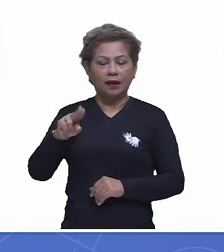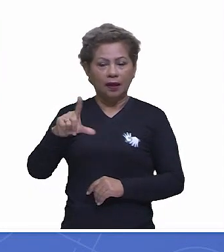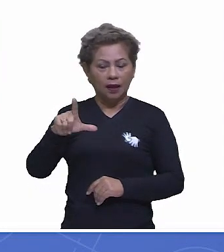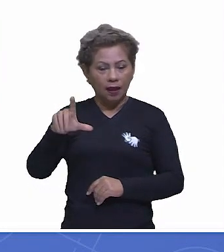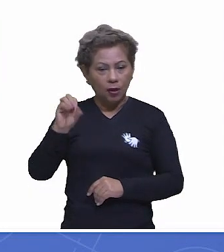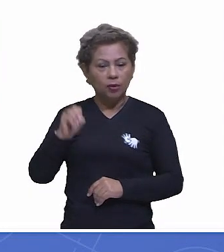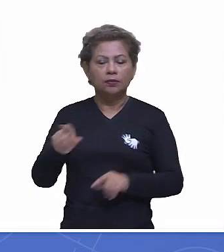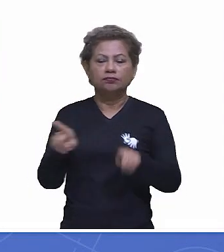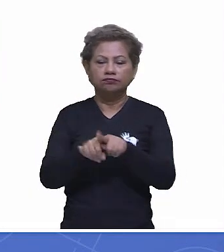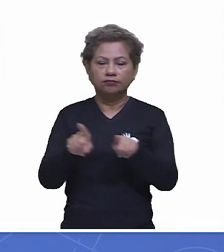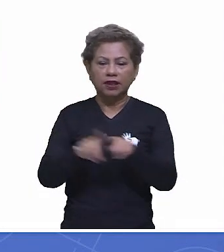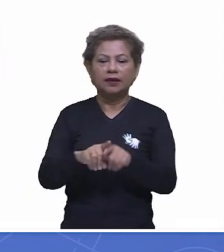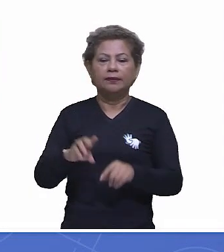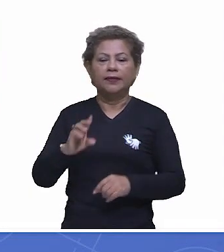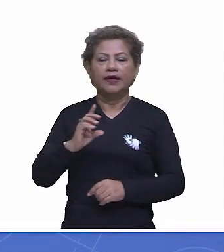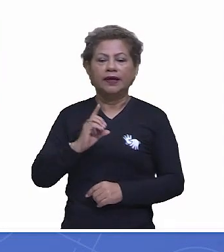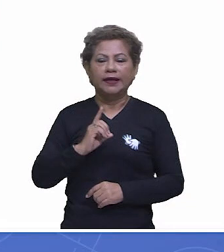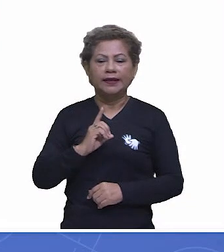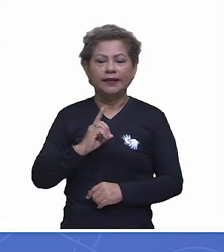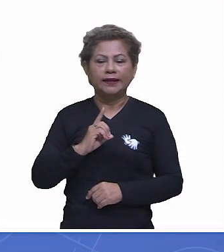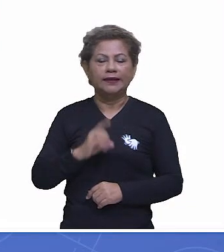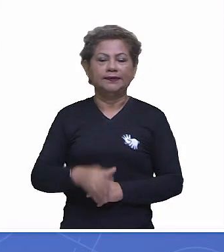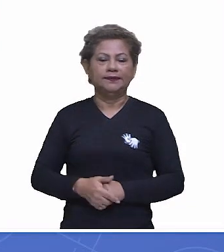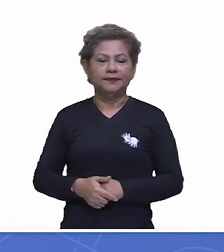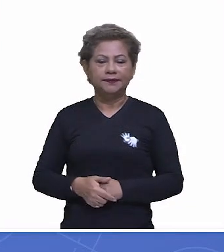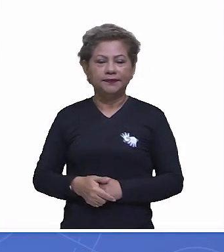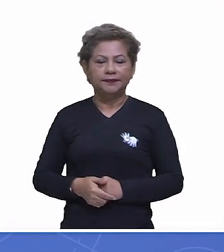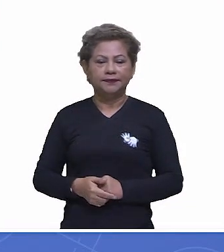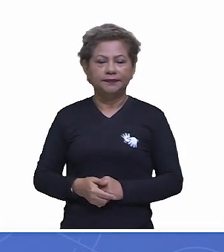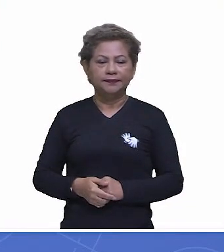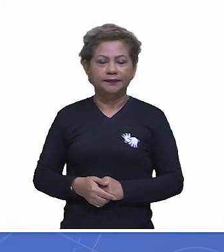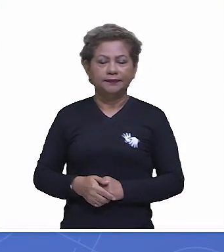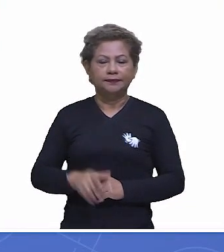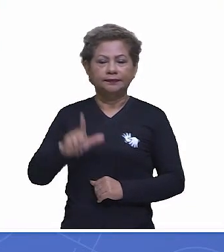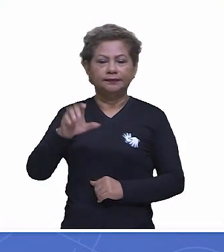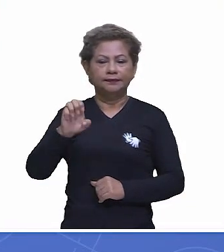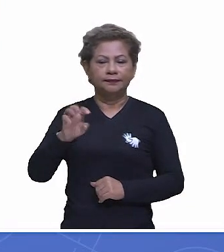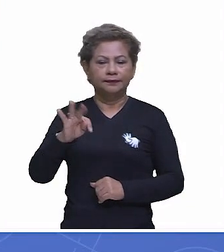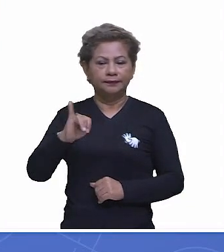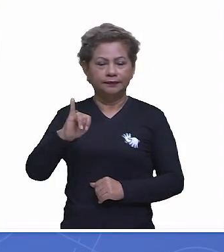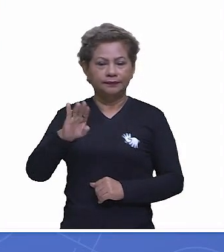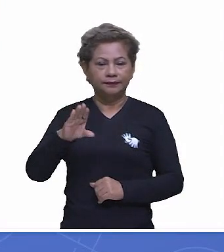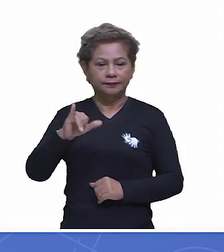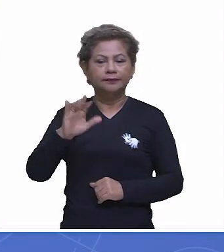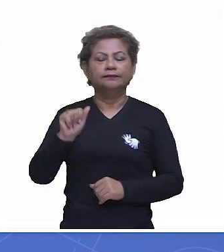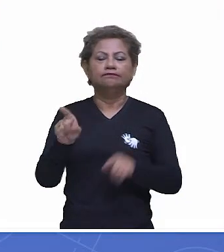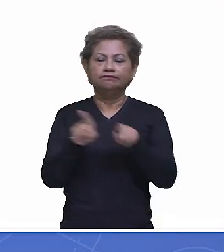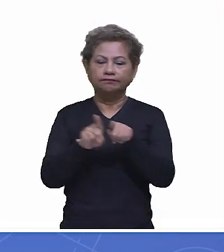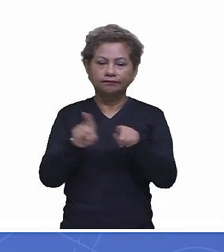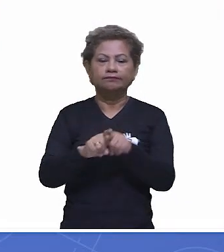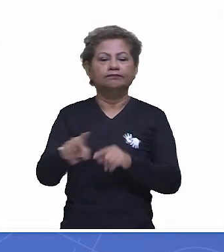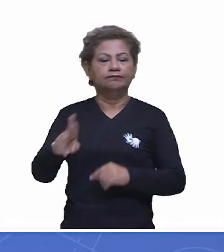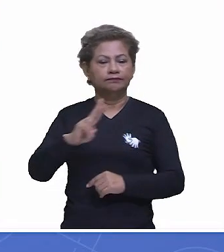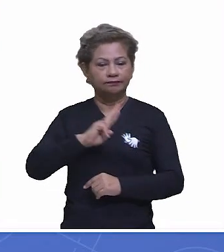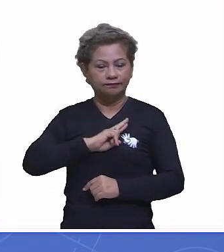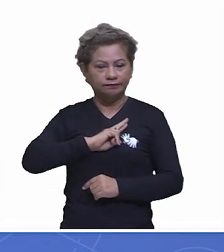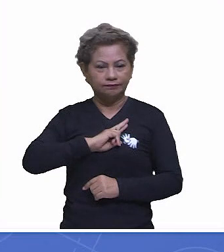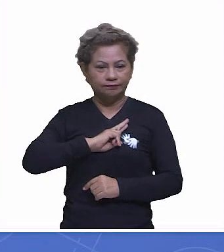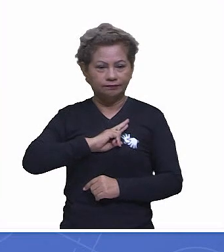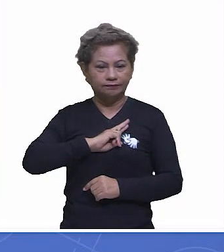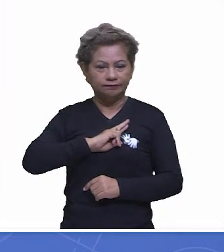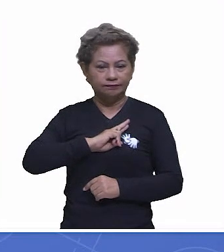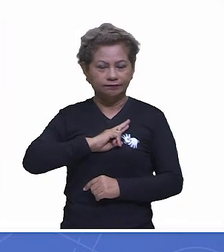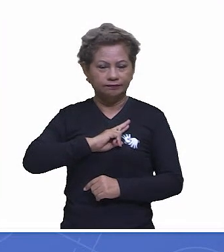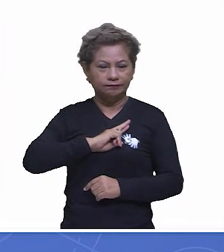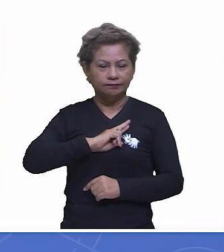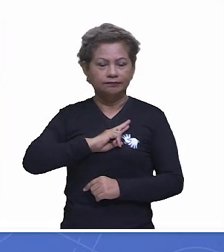que é a letra D. A Letícia também colocando que é a letra D. E aí